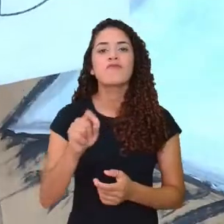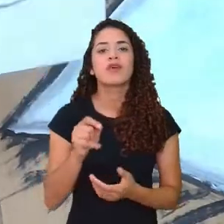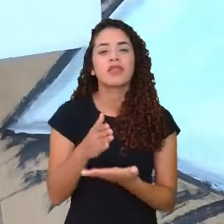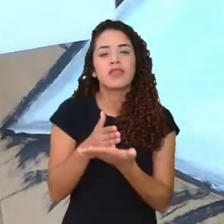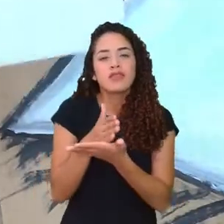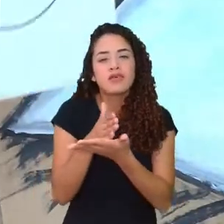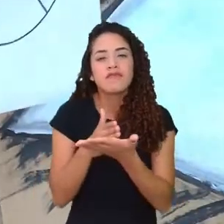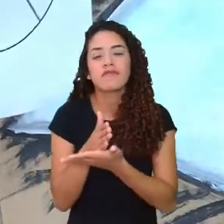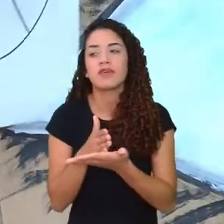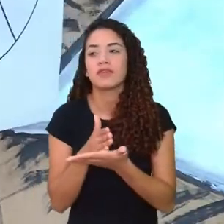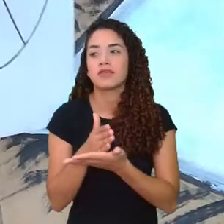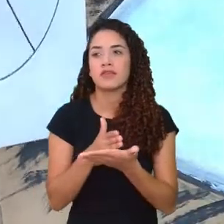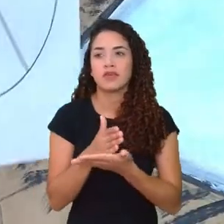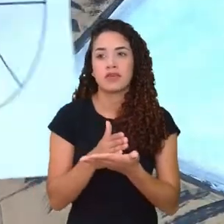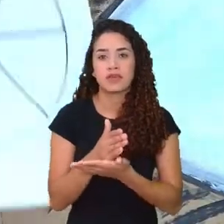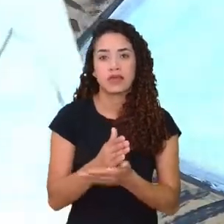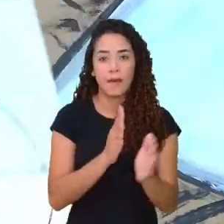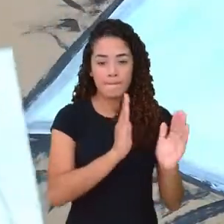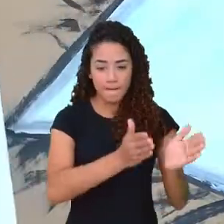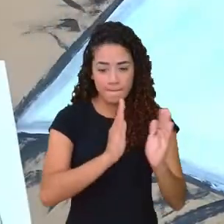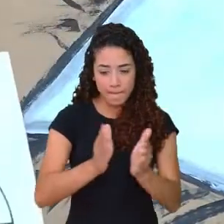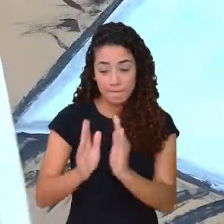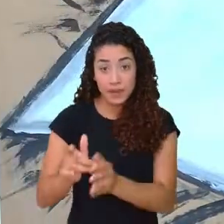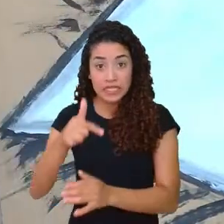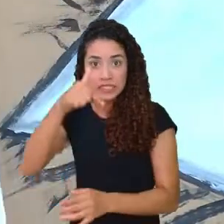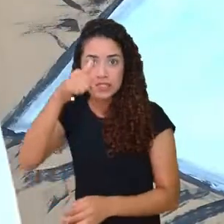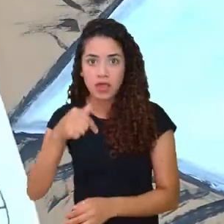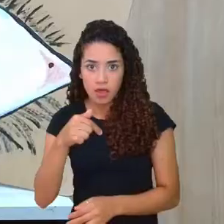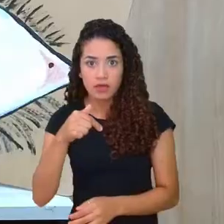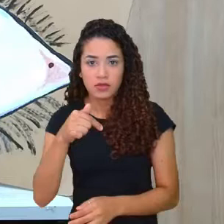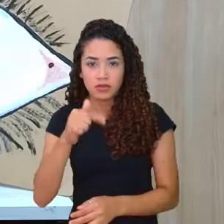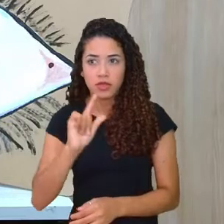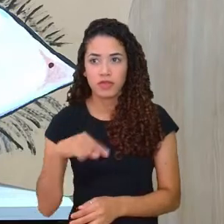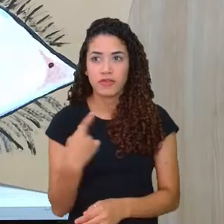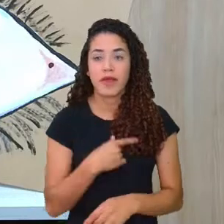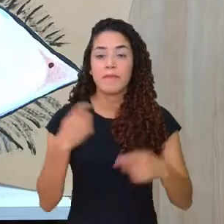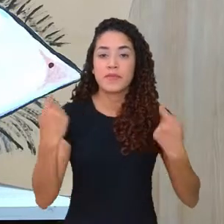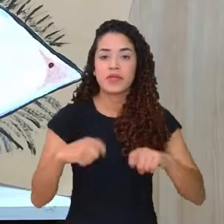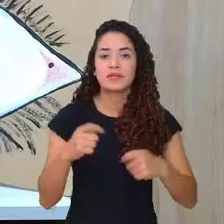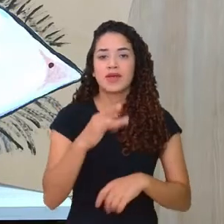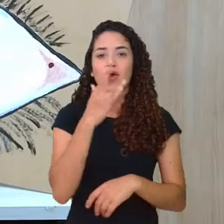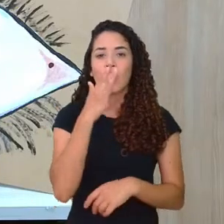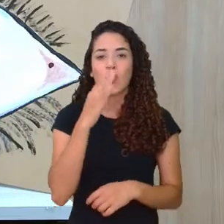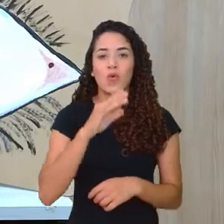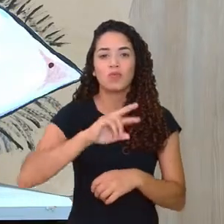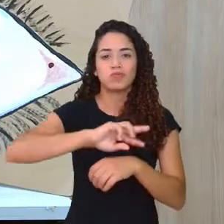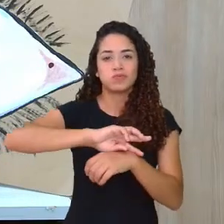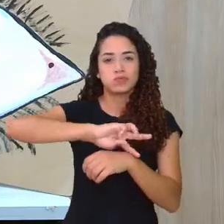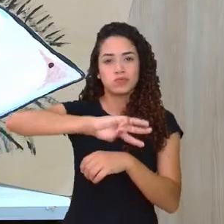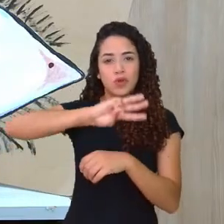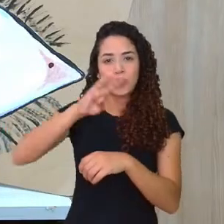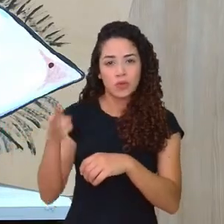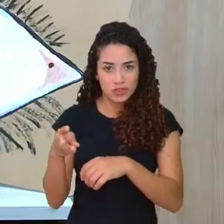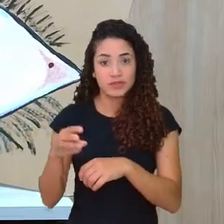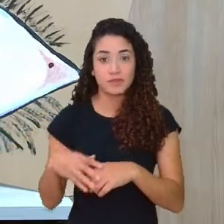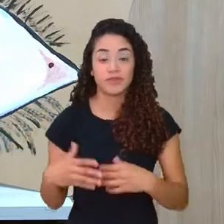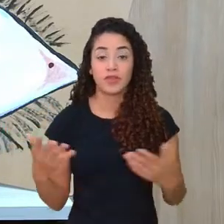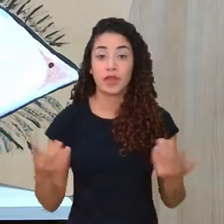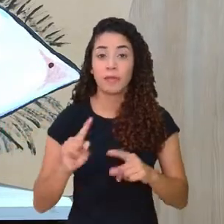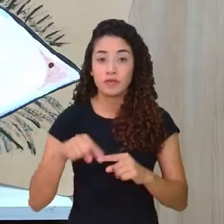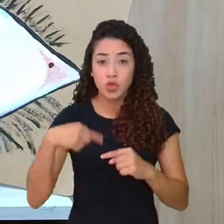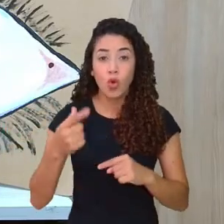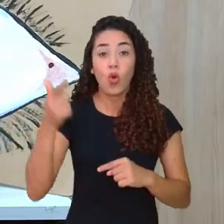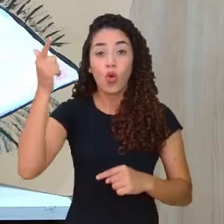né, em 7 partes, porque aqui a gente vai precisar das cores do arco-íris. Depois que você conseguiu, você vai